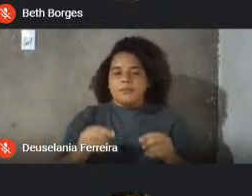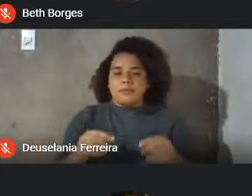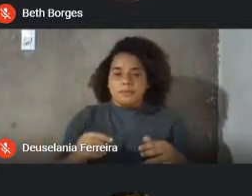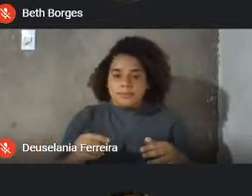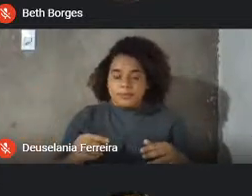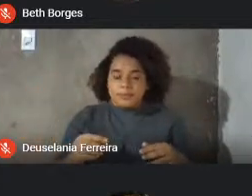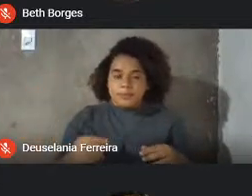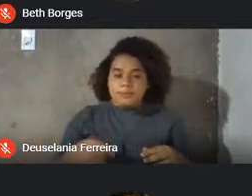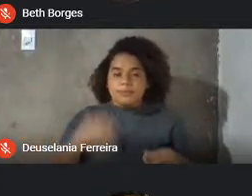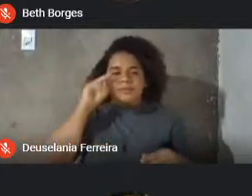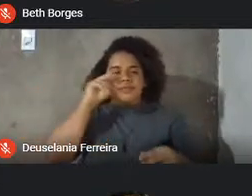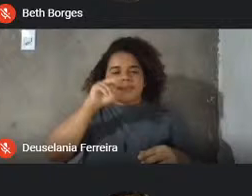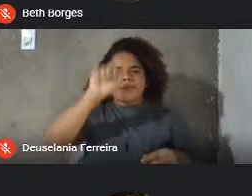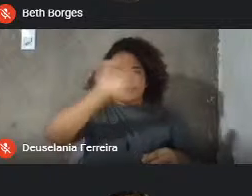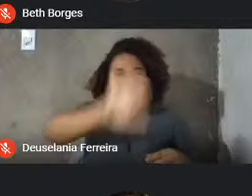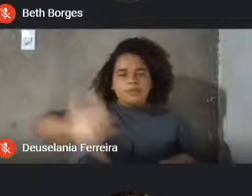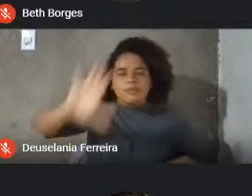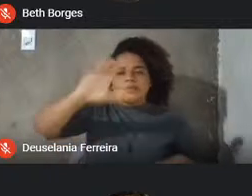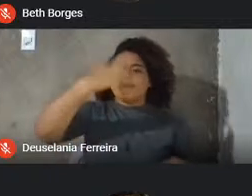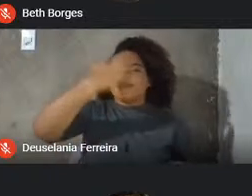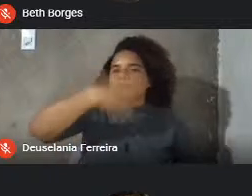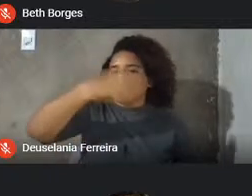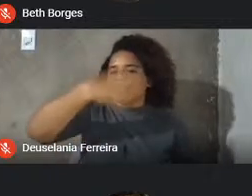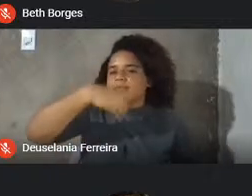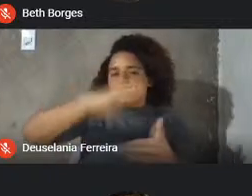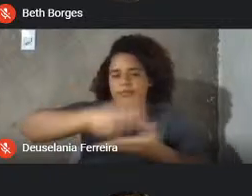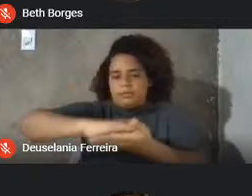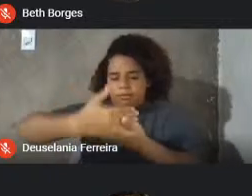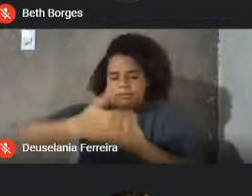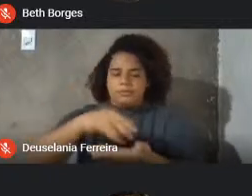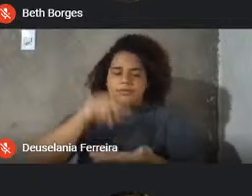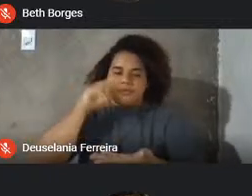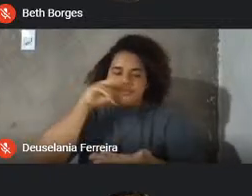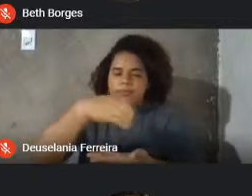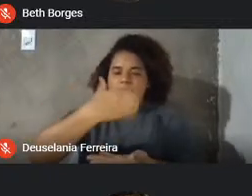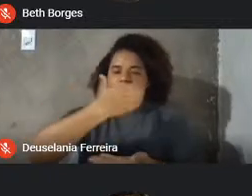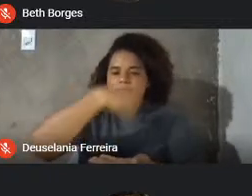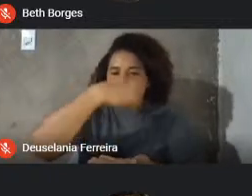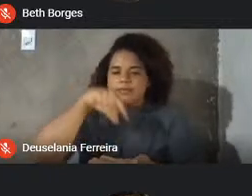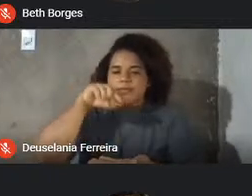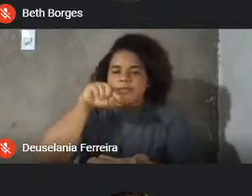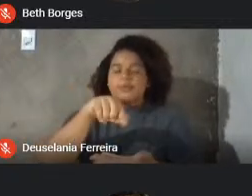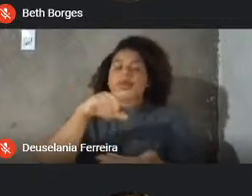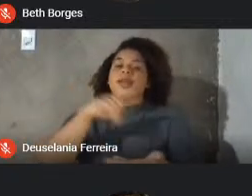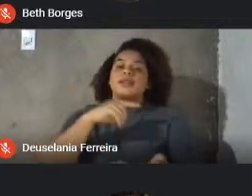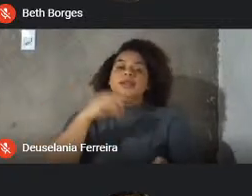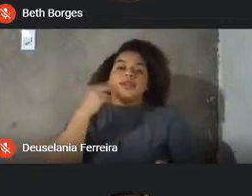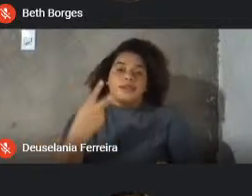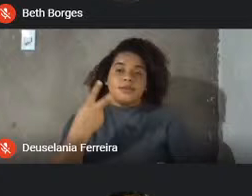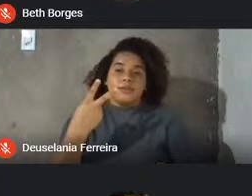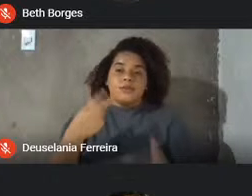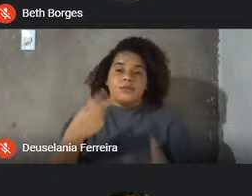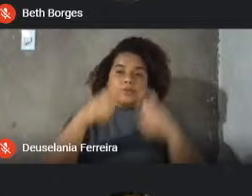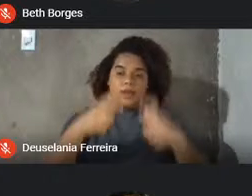olha para a imagem da maçã no monitor de um computador, uma maçã existe em dois lugares, como uma imagem no